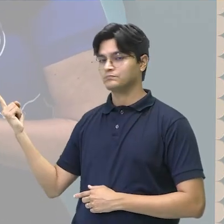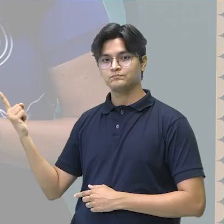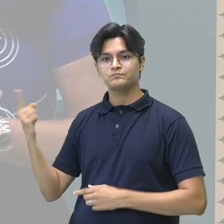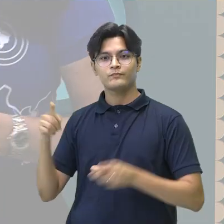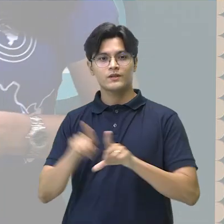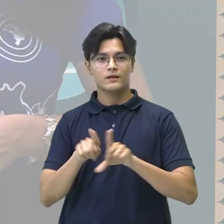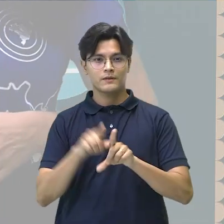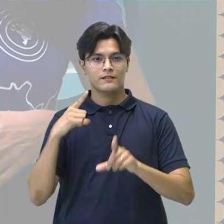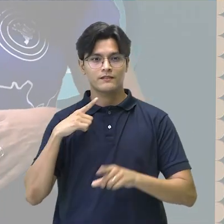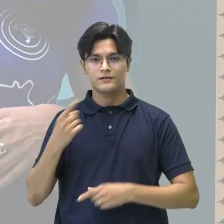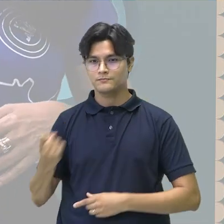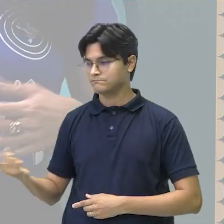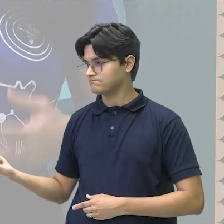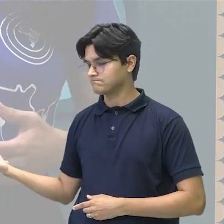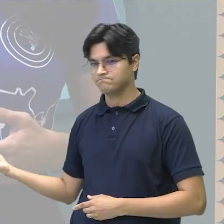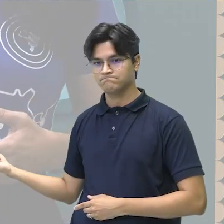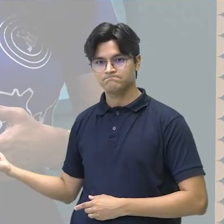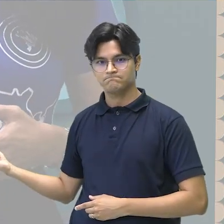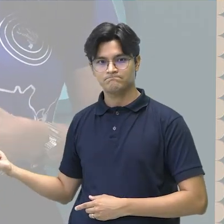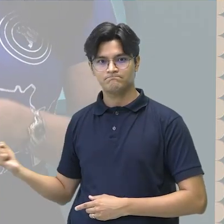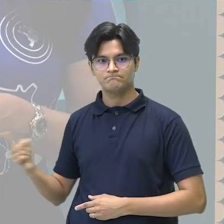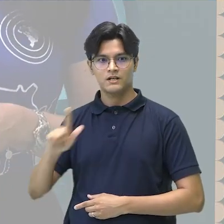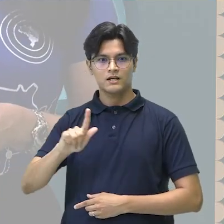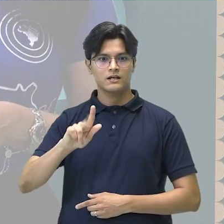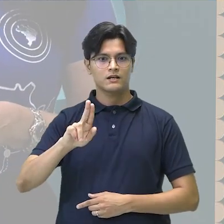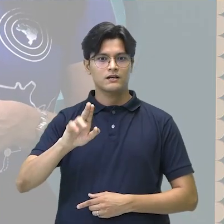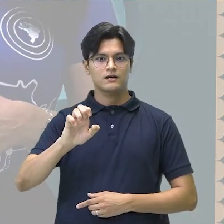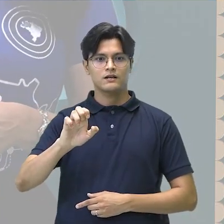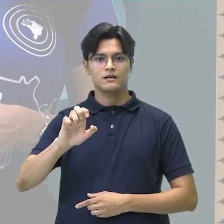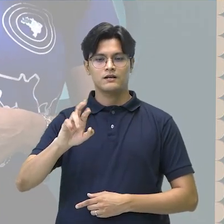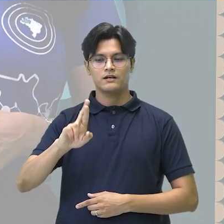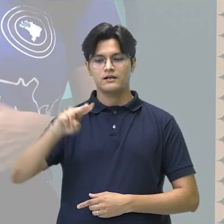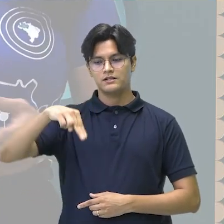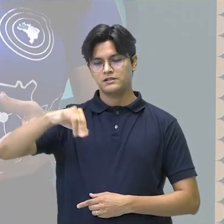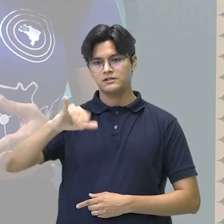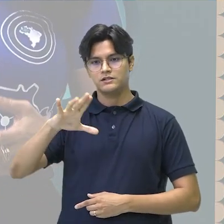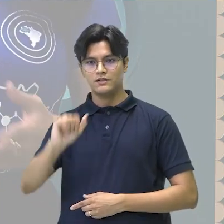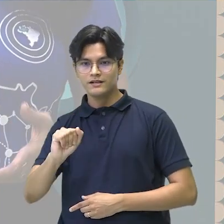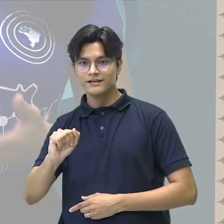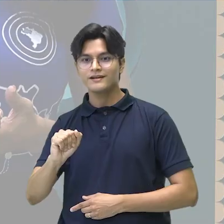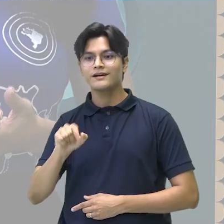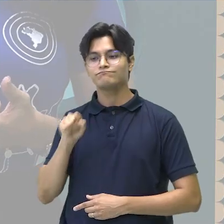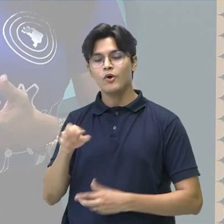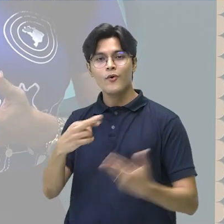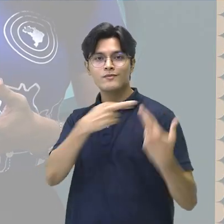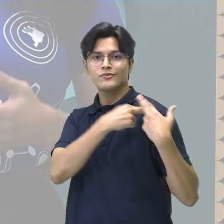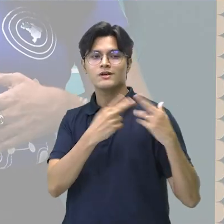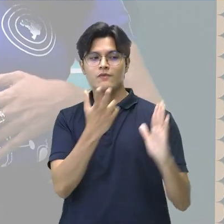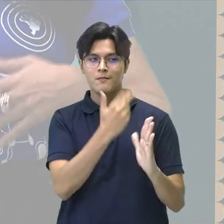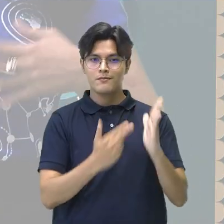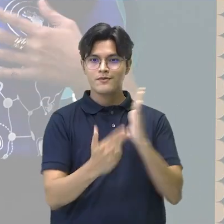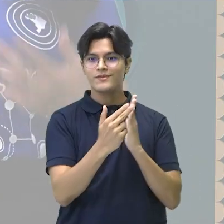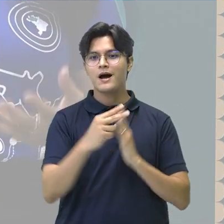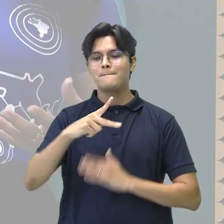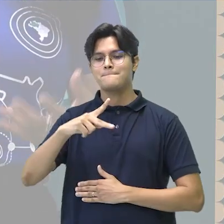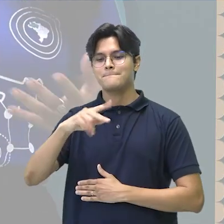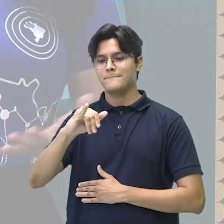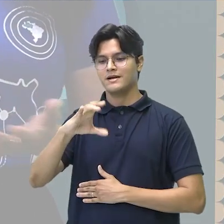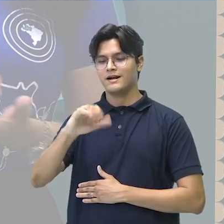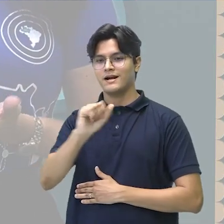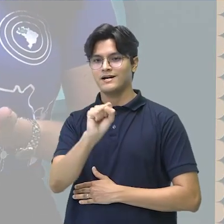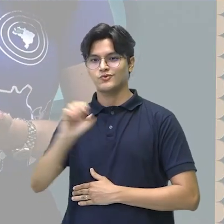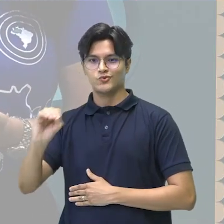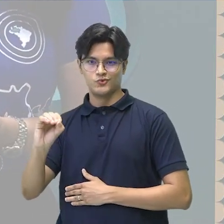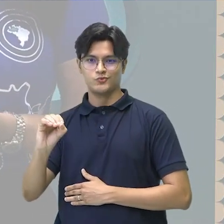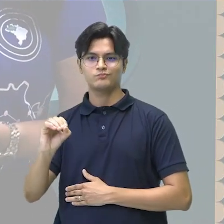nós temos a obra Guernica, que foi pintada por um espanhol chamado Pablo Picasso. Todas essas obras